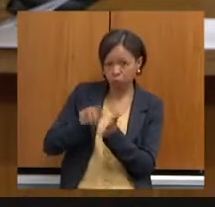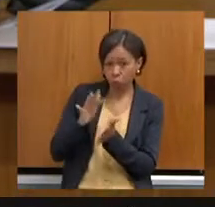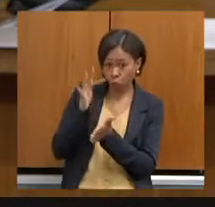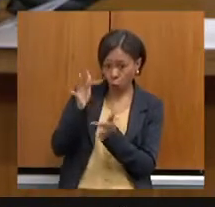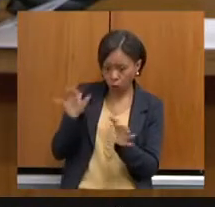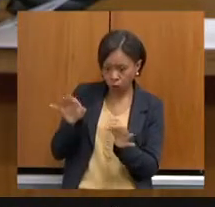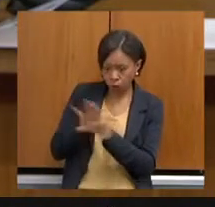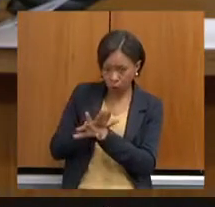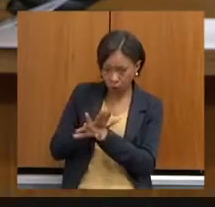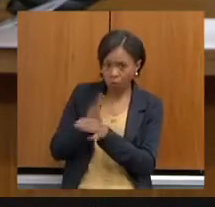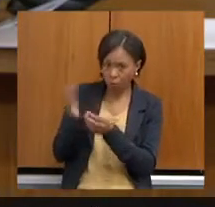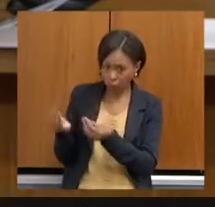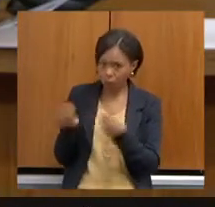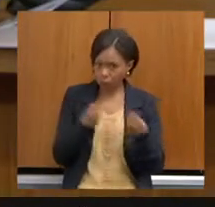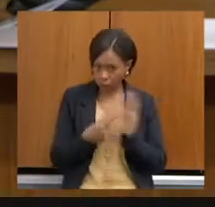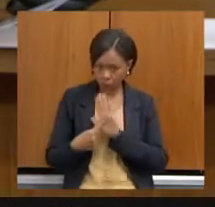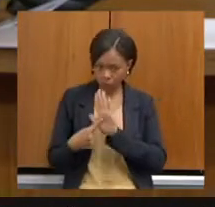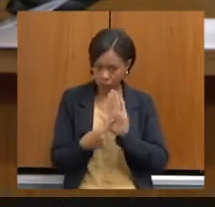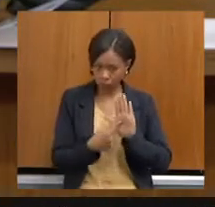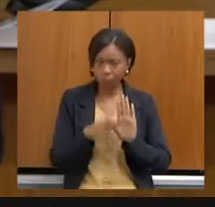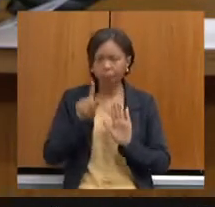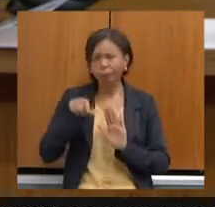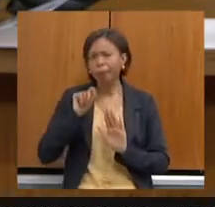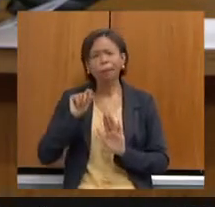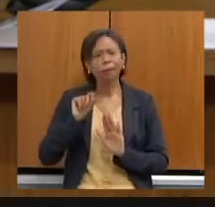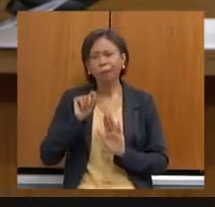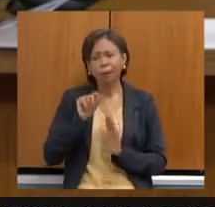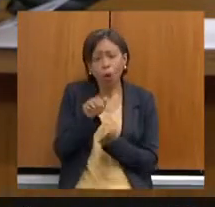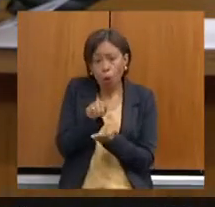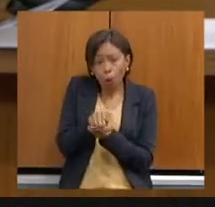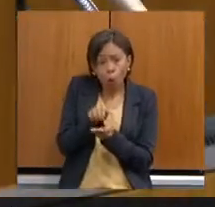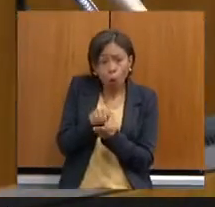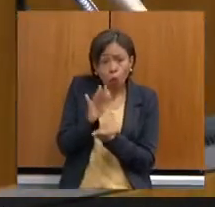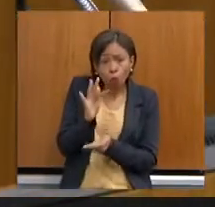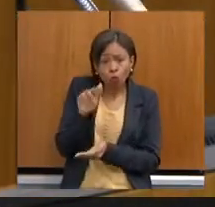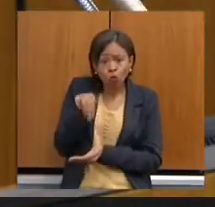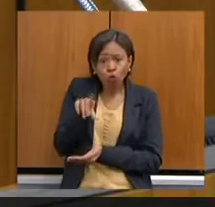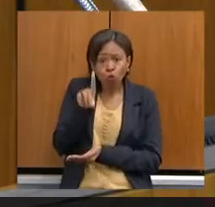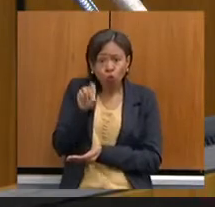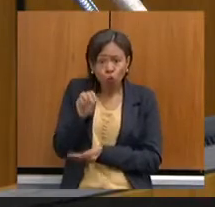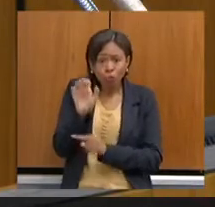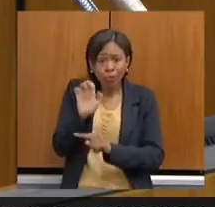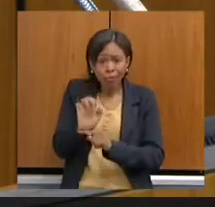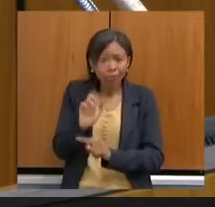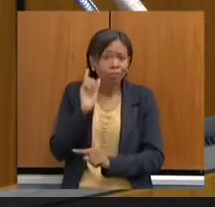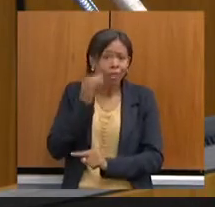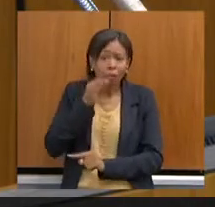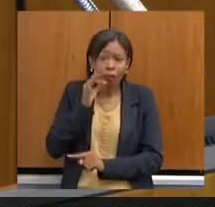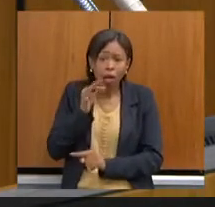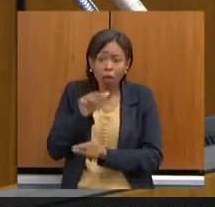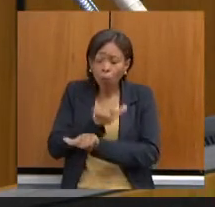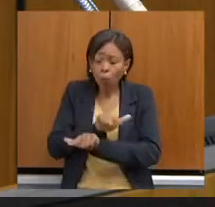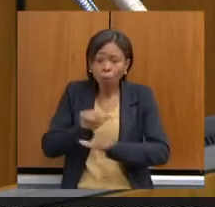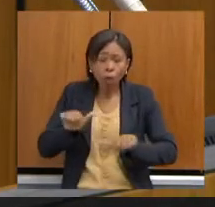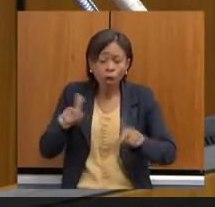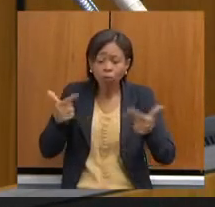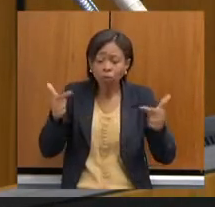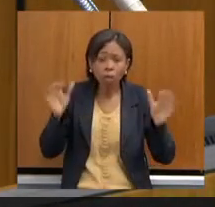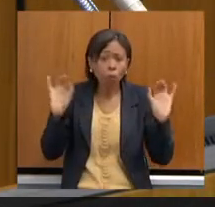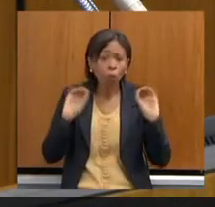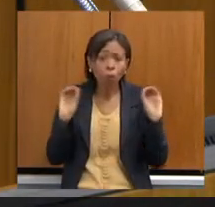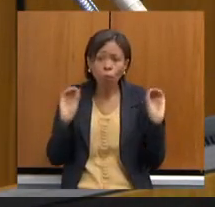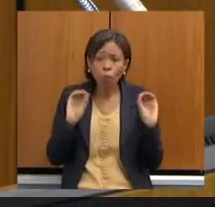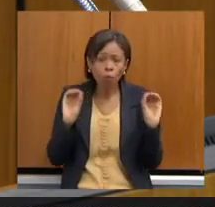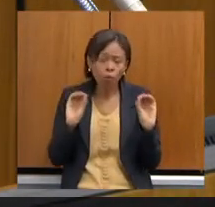trazer que nós temos o fundo Estadual de café que não tem nada então nós precisamos como diz o senhor realmente abarcar